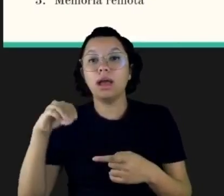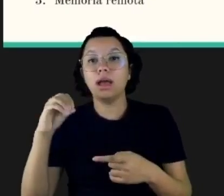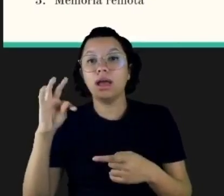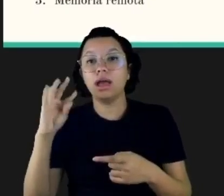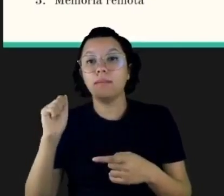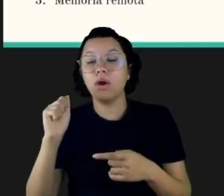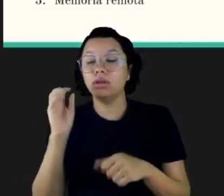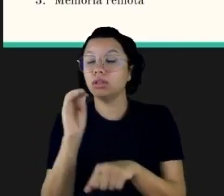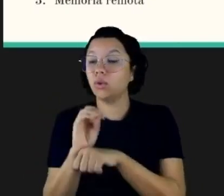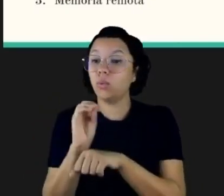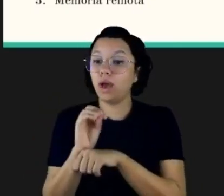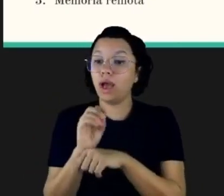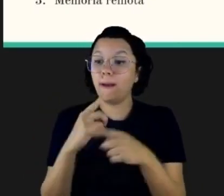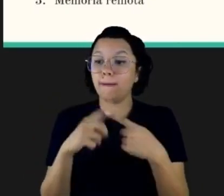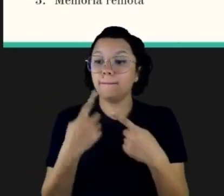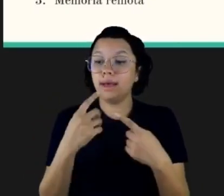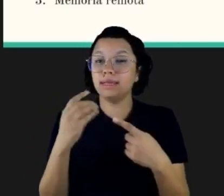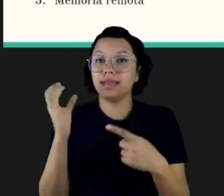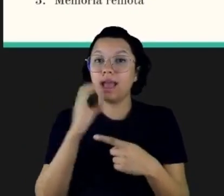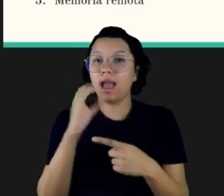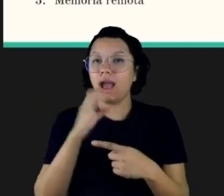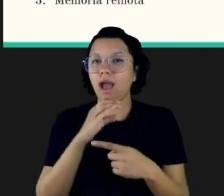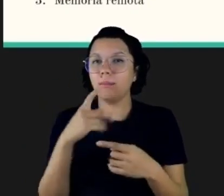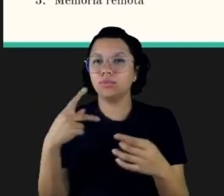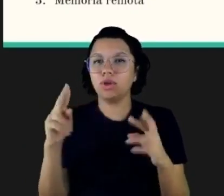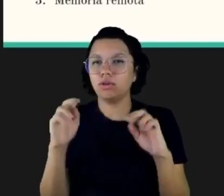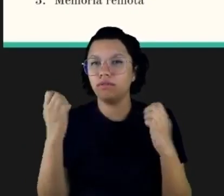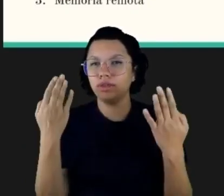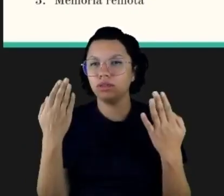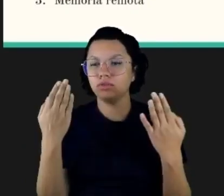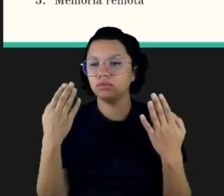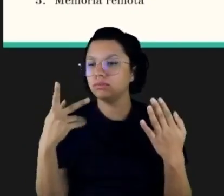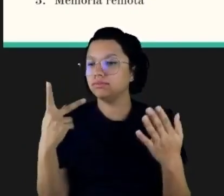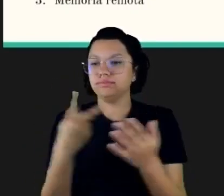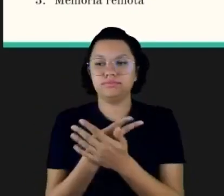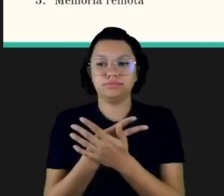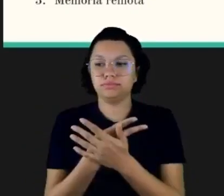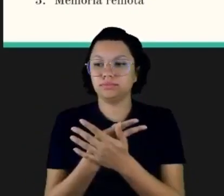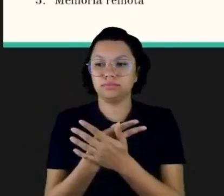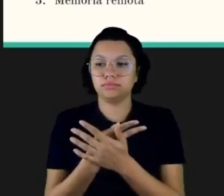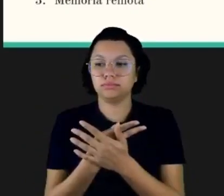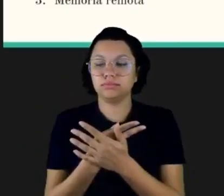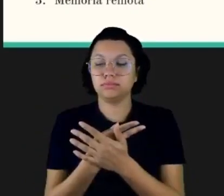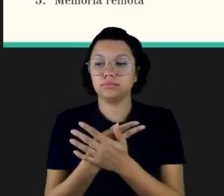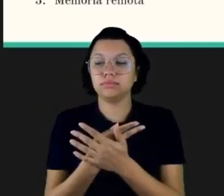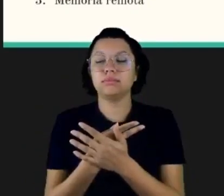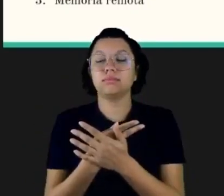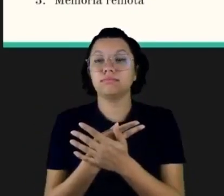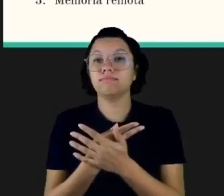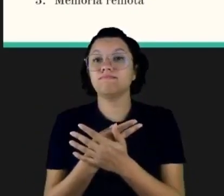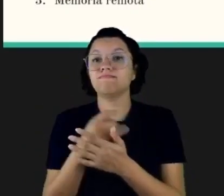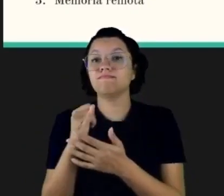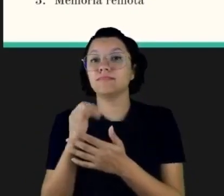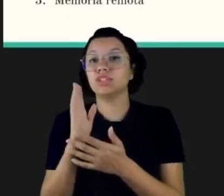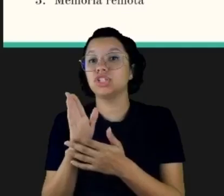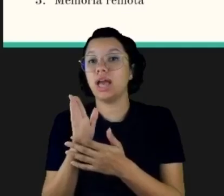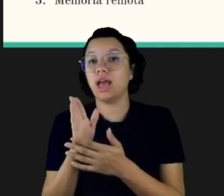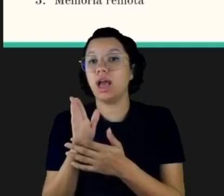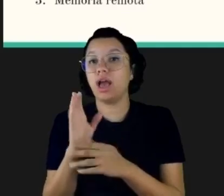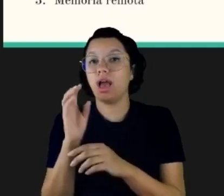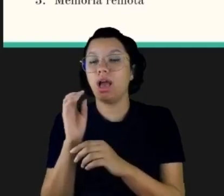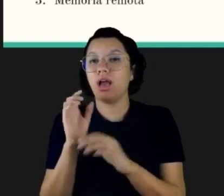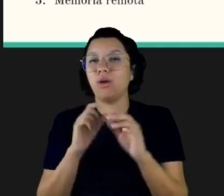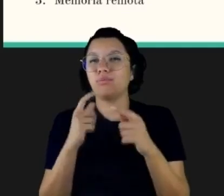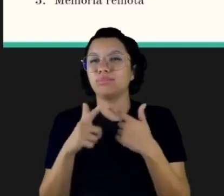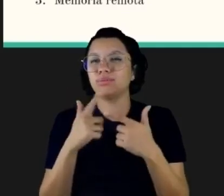está. Se a memória recente não já está comprometida, vai chegar para ele e falar assim,